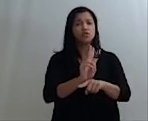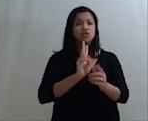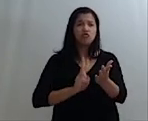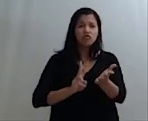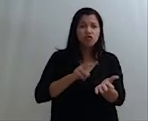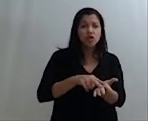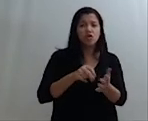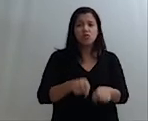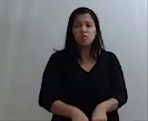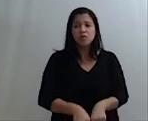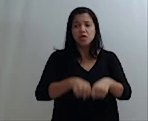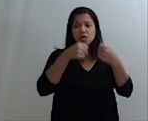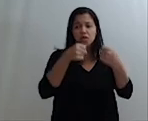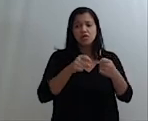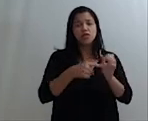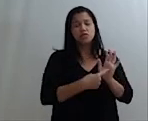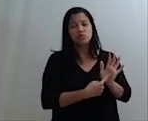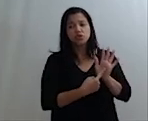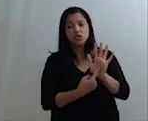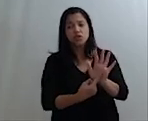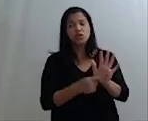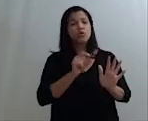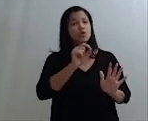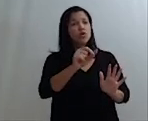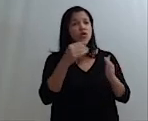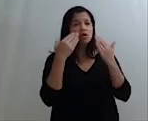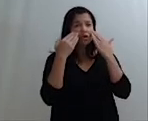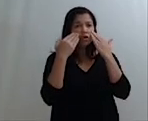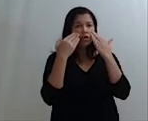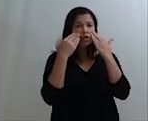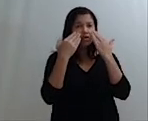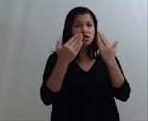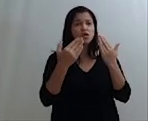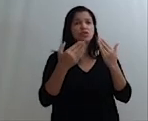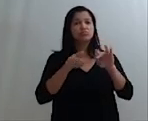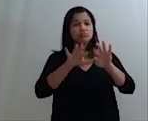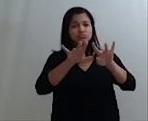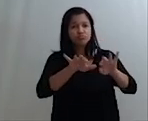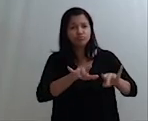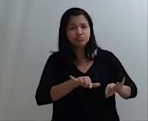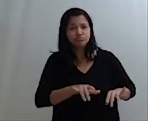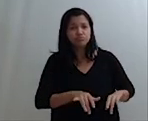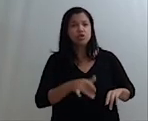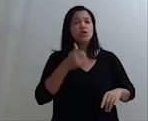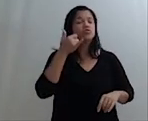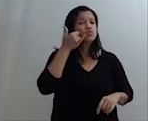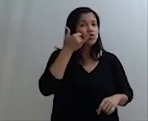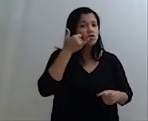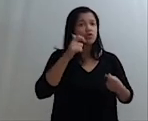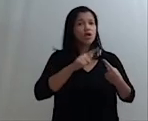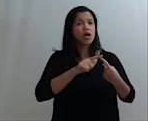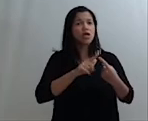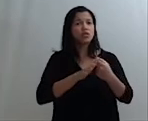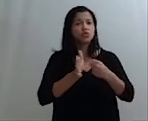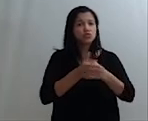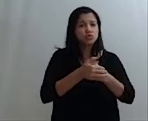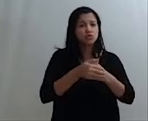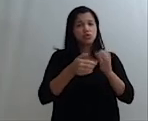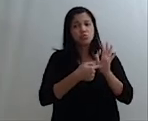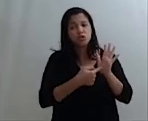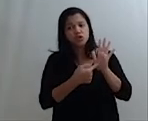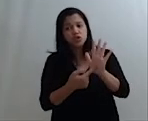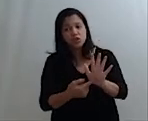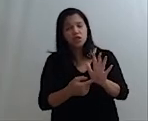quebra de sigilo de dados armazen em aparelho celular representou pela cautela